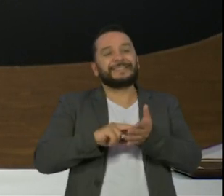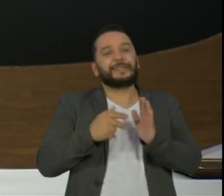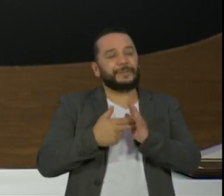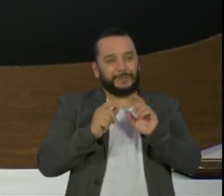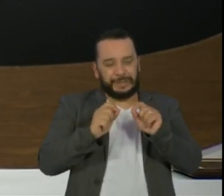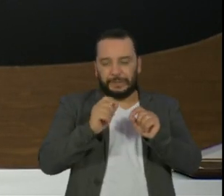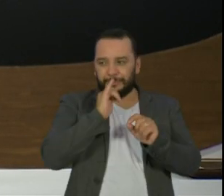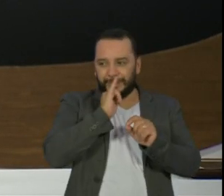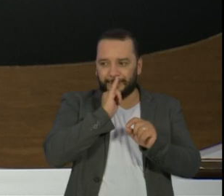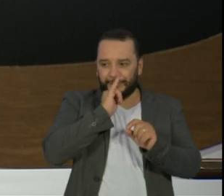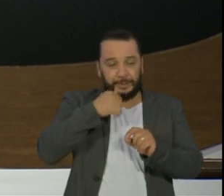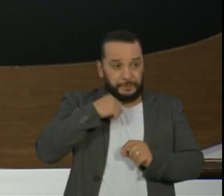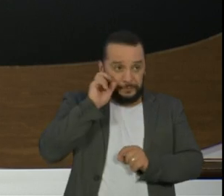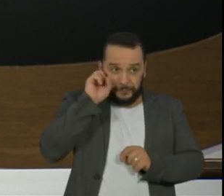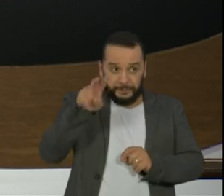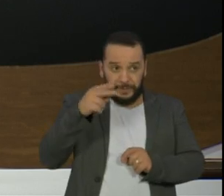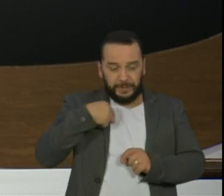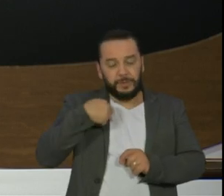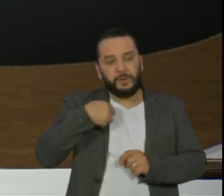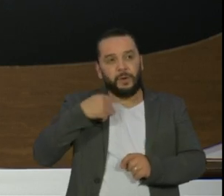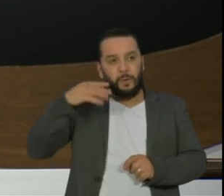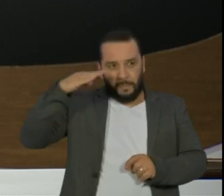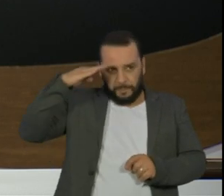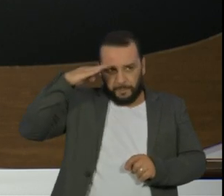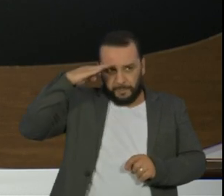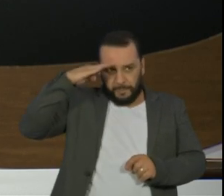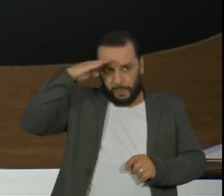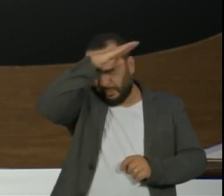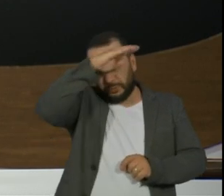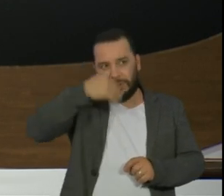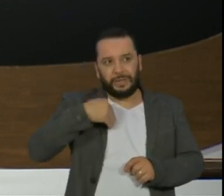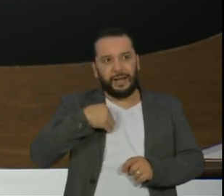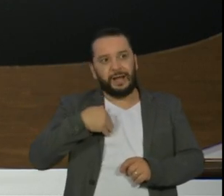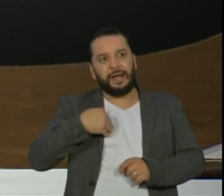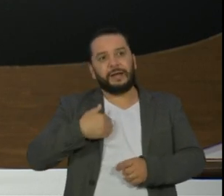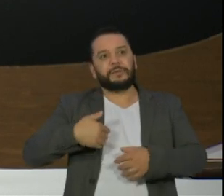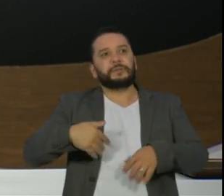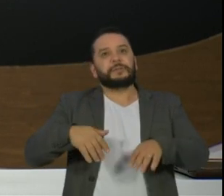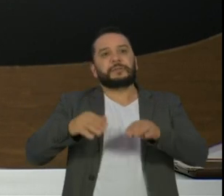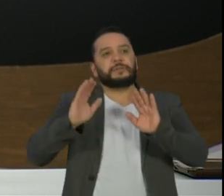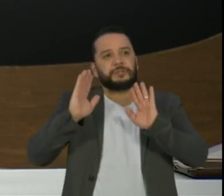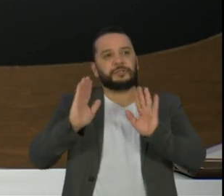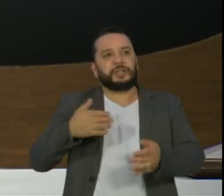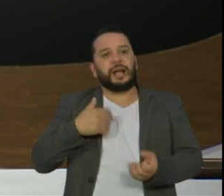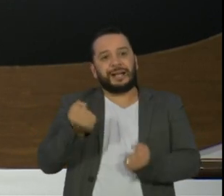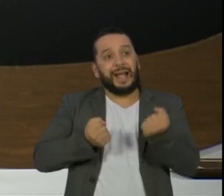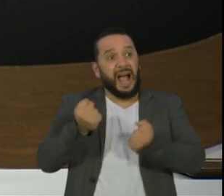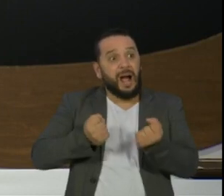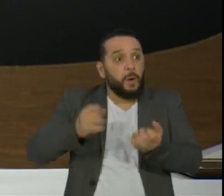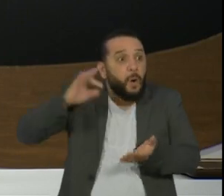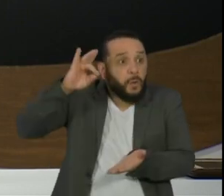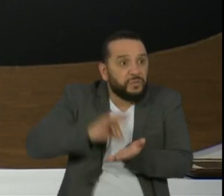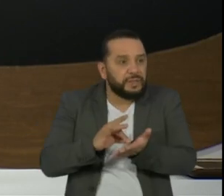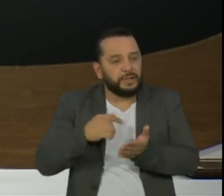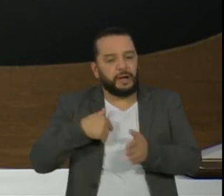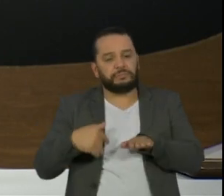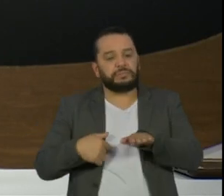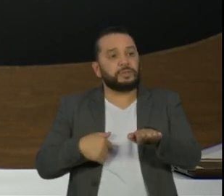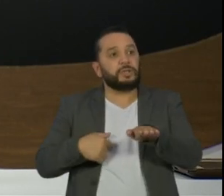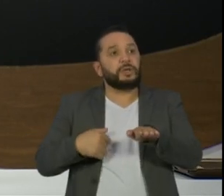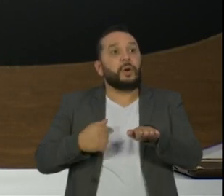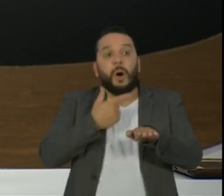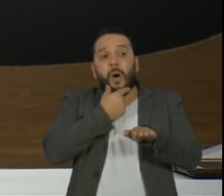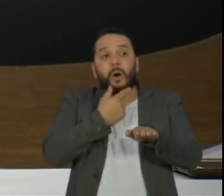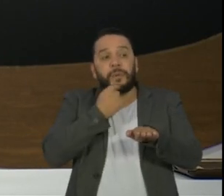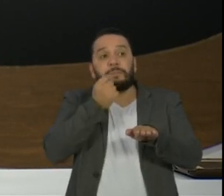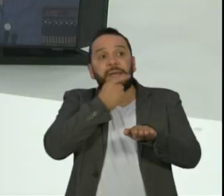presidente chegar num carro oficial do lado de um humorista vestido de Jair Bolsonaro e junto ali com ele